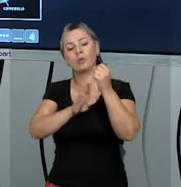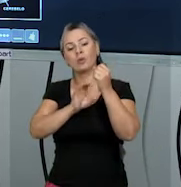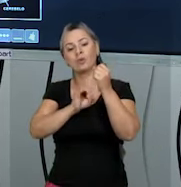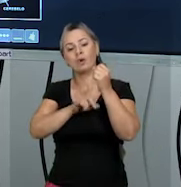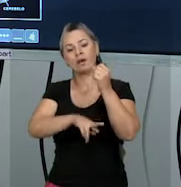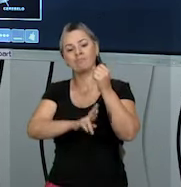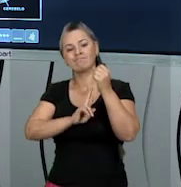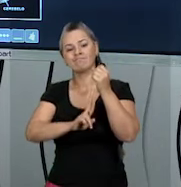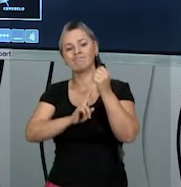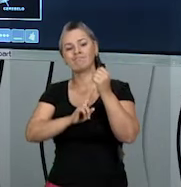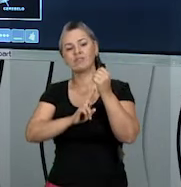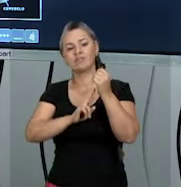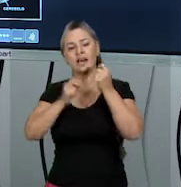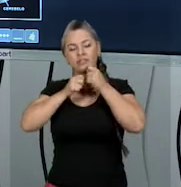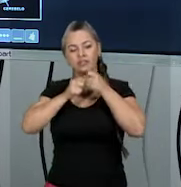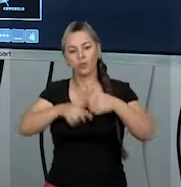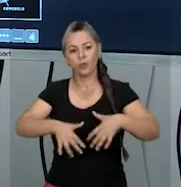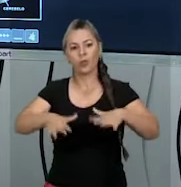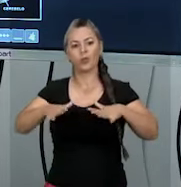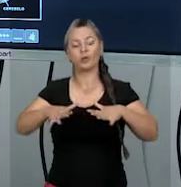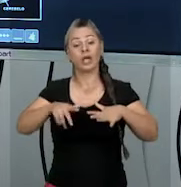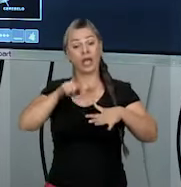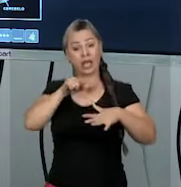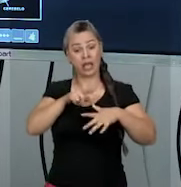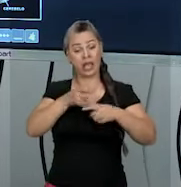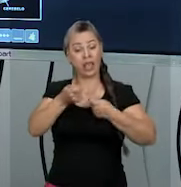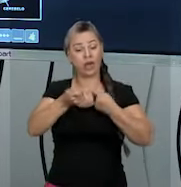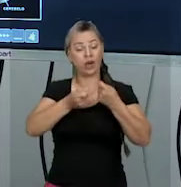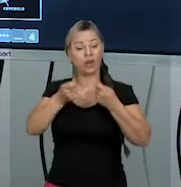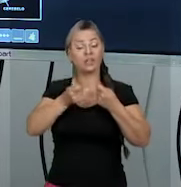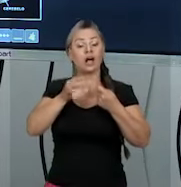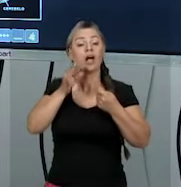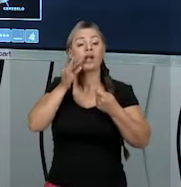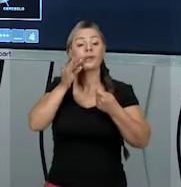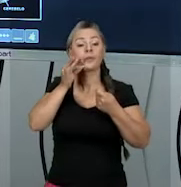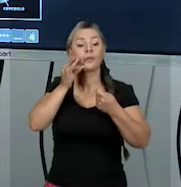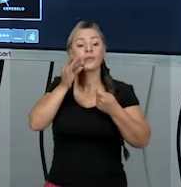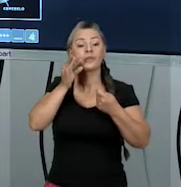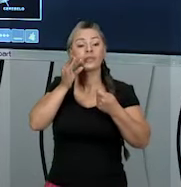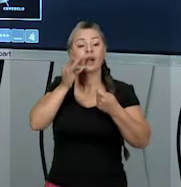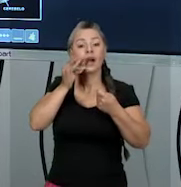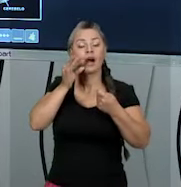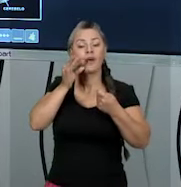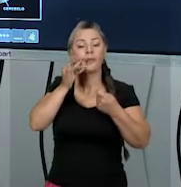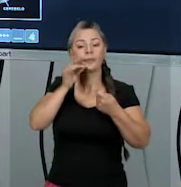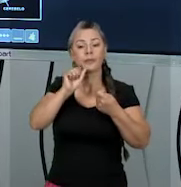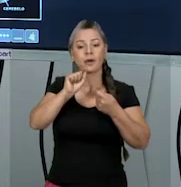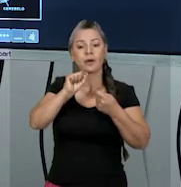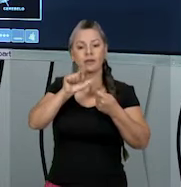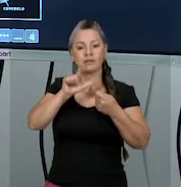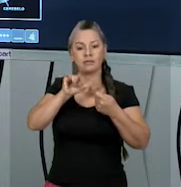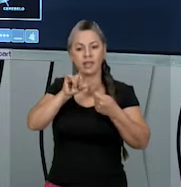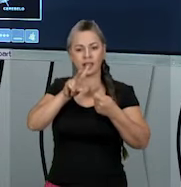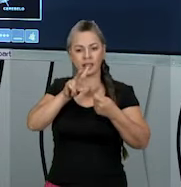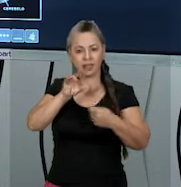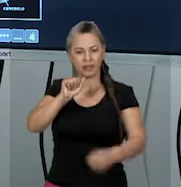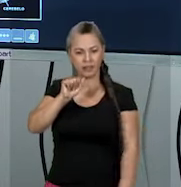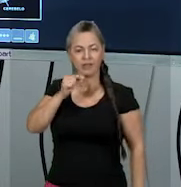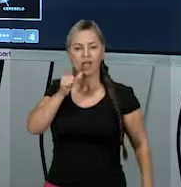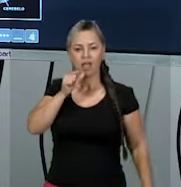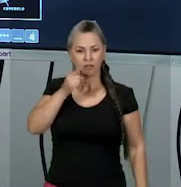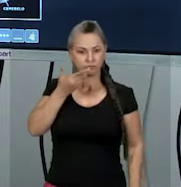Além de regular a salivação, o ato de engolir e outras funções do sistema